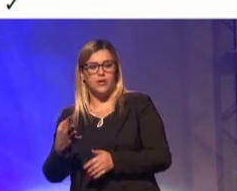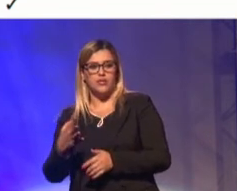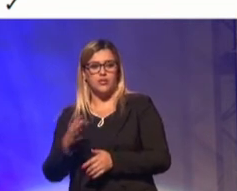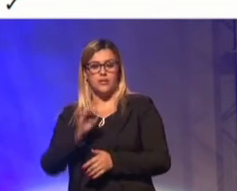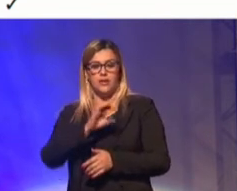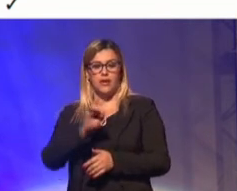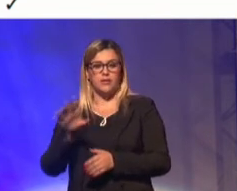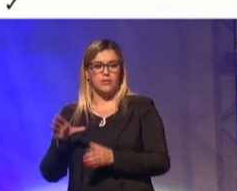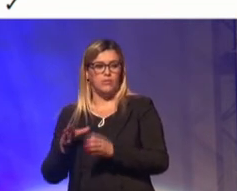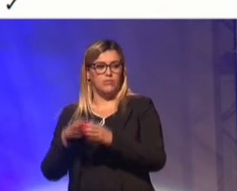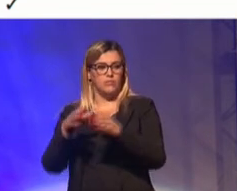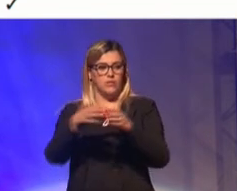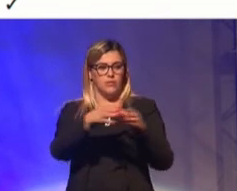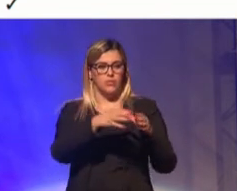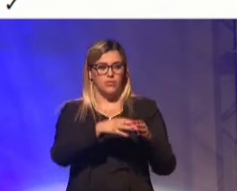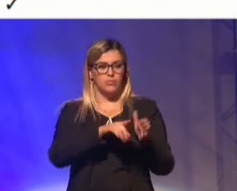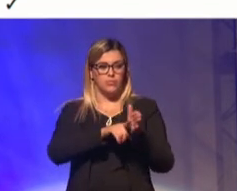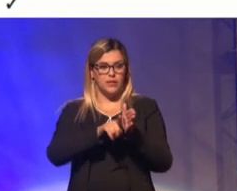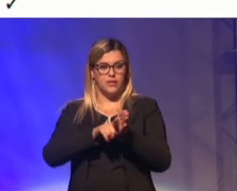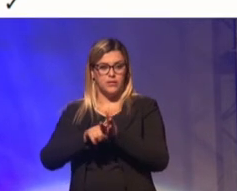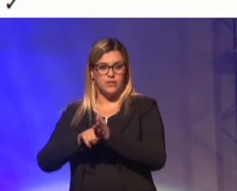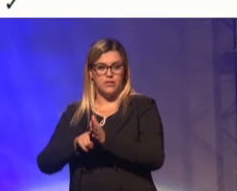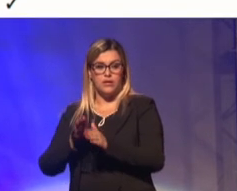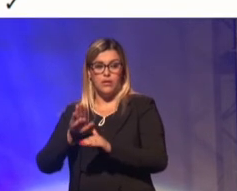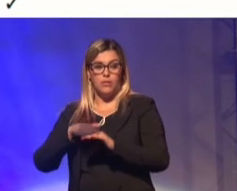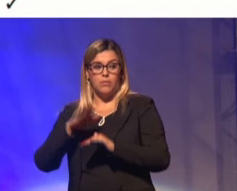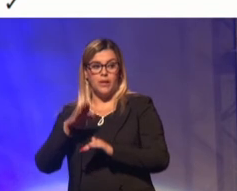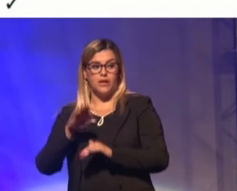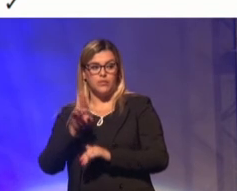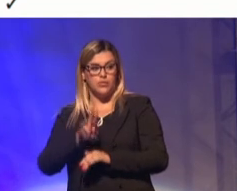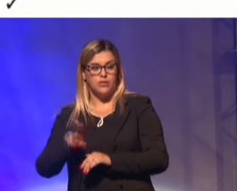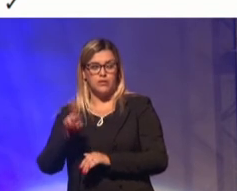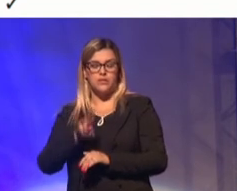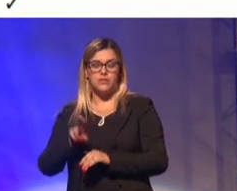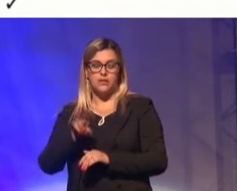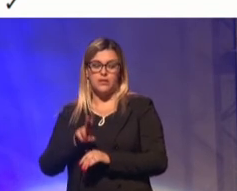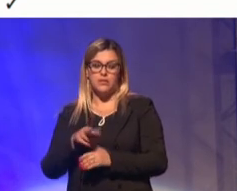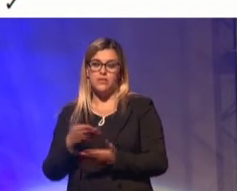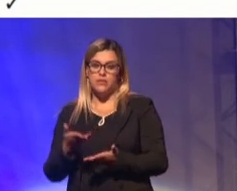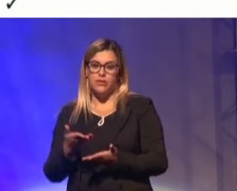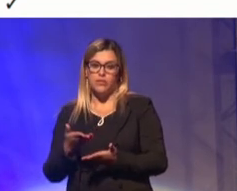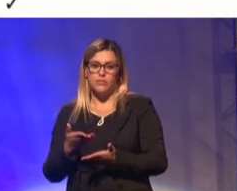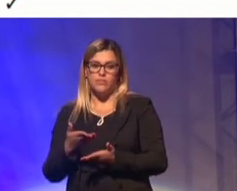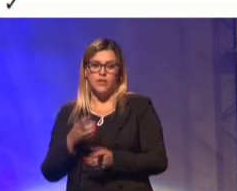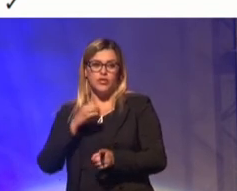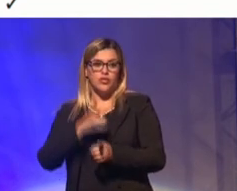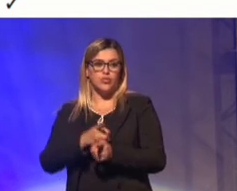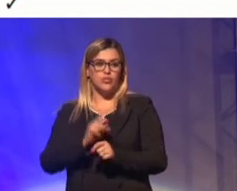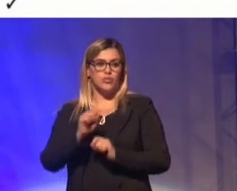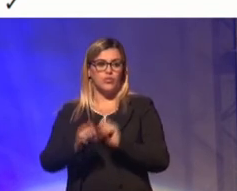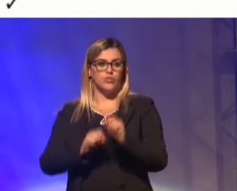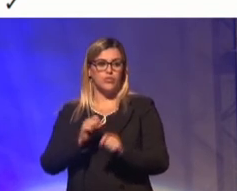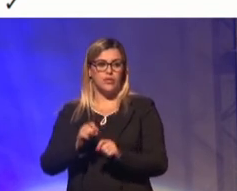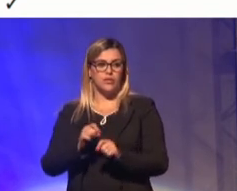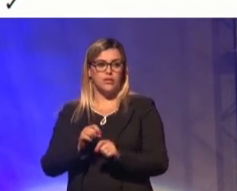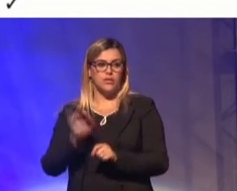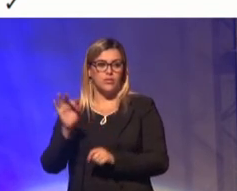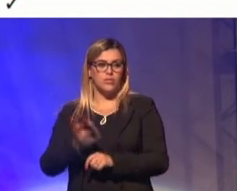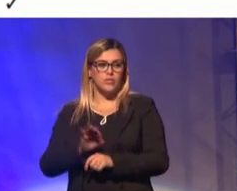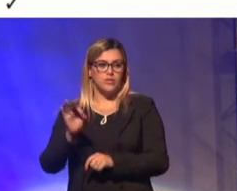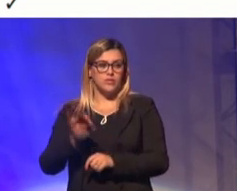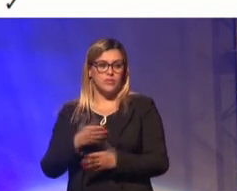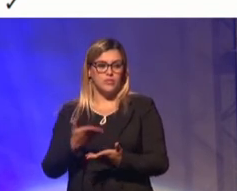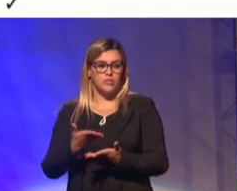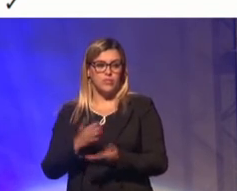uma dessas modalidades, quais as mais utilizadas, e a gente então chega no percentual final, né,